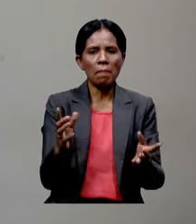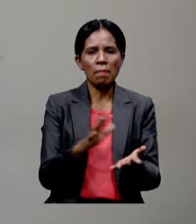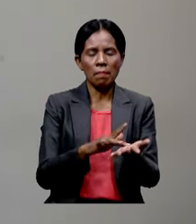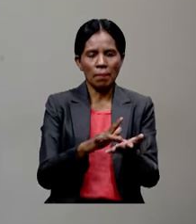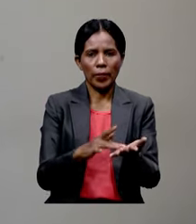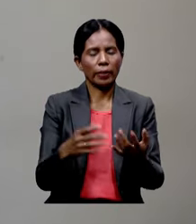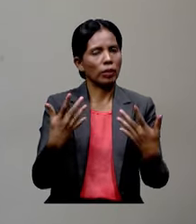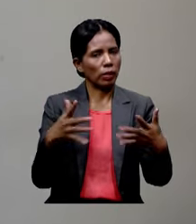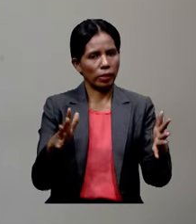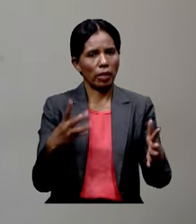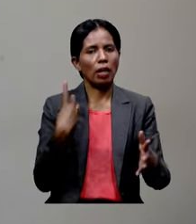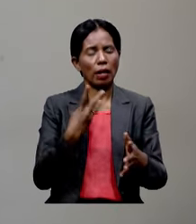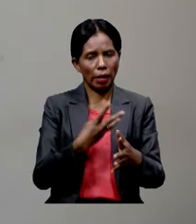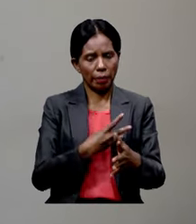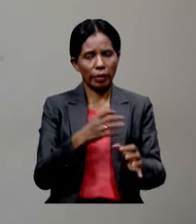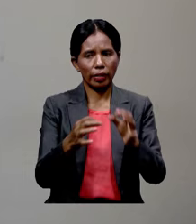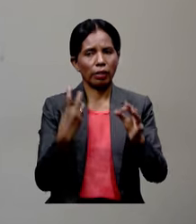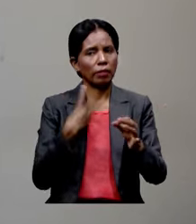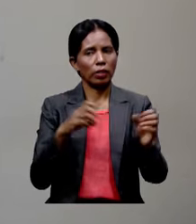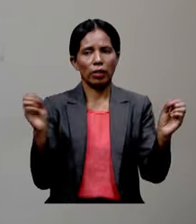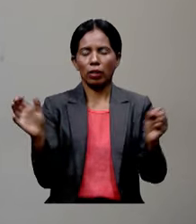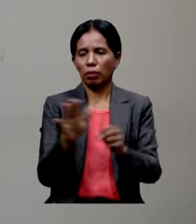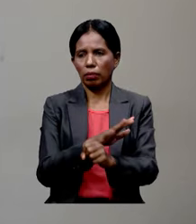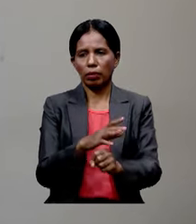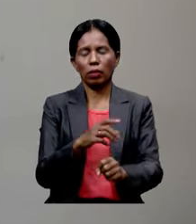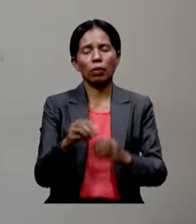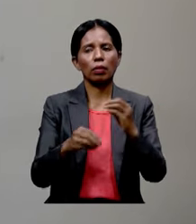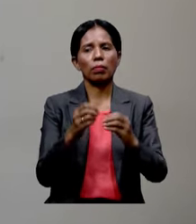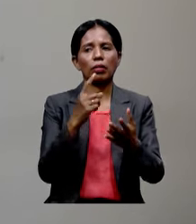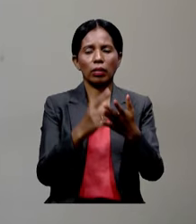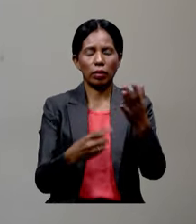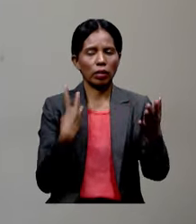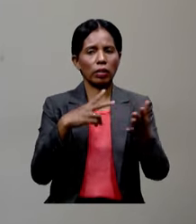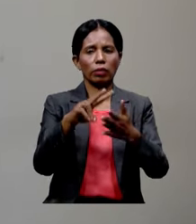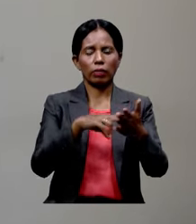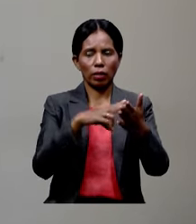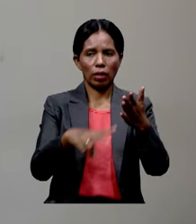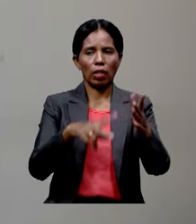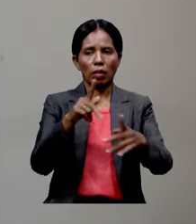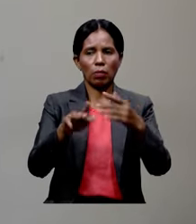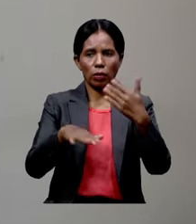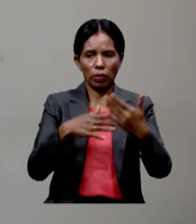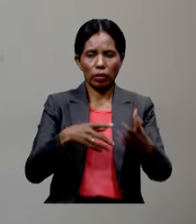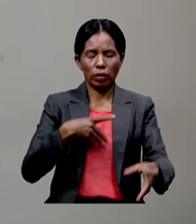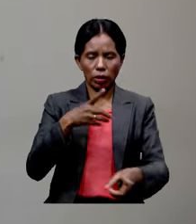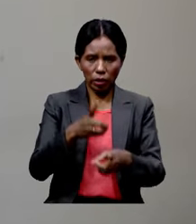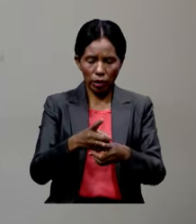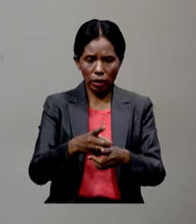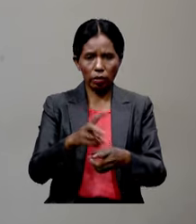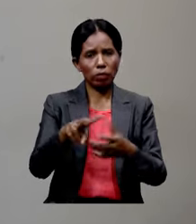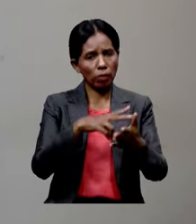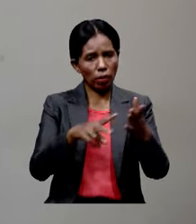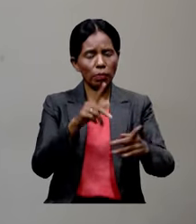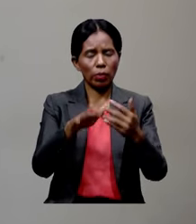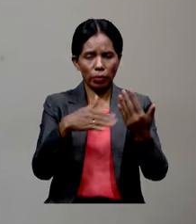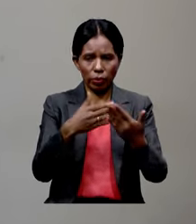ami makidane, se ida ne itala completa, significa saída. Ita viola teve zona, ne povo ninia direito. Se viola povo ninia direito,